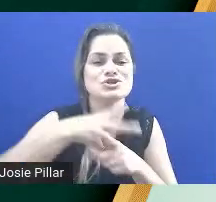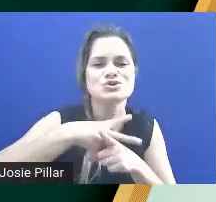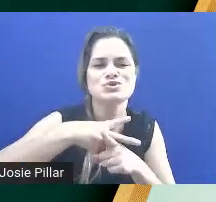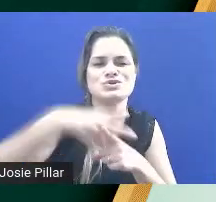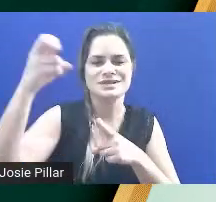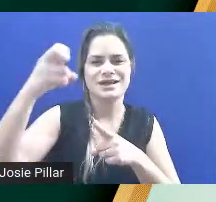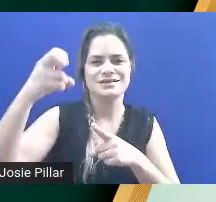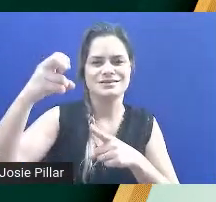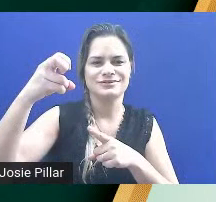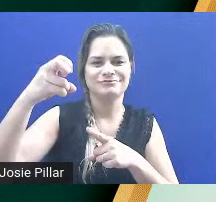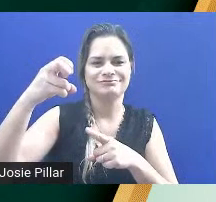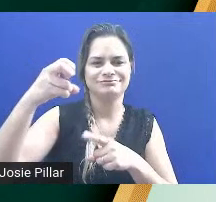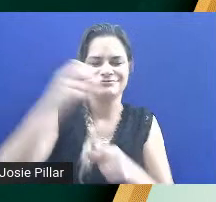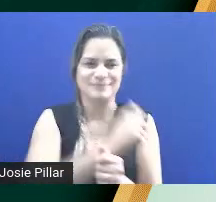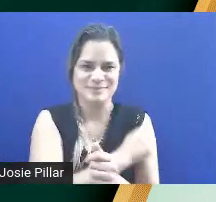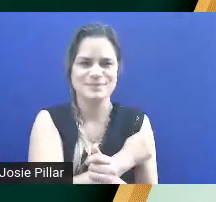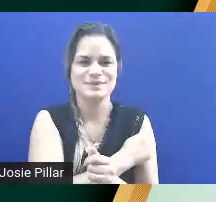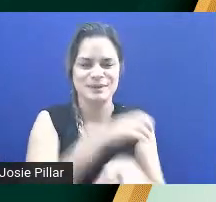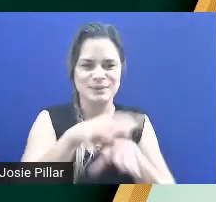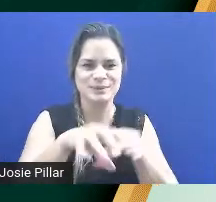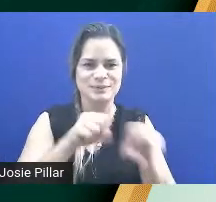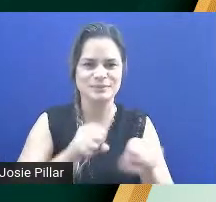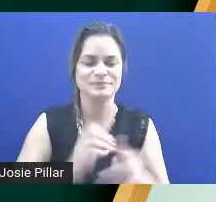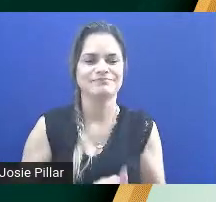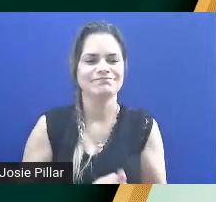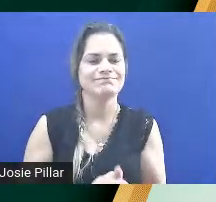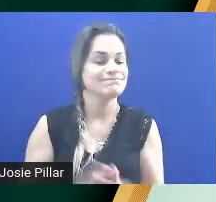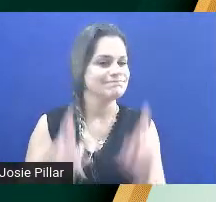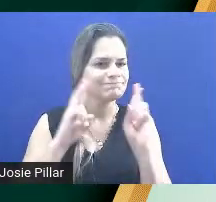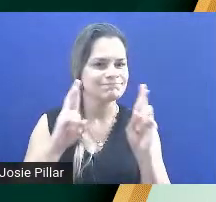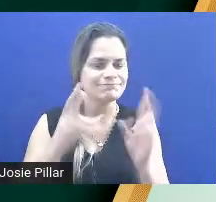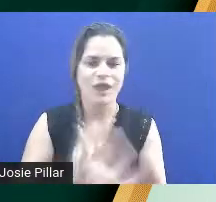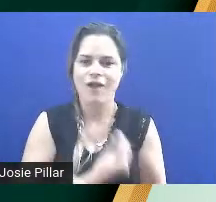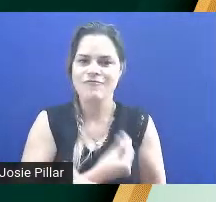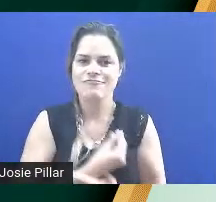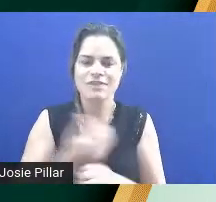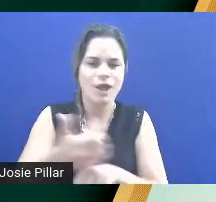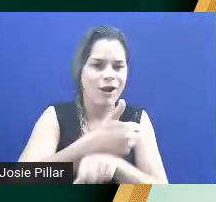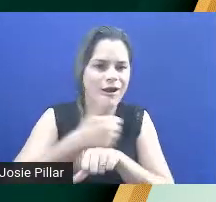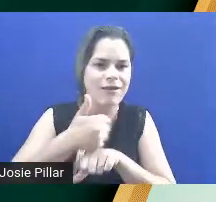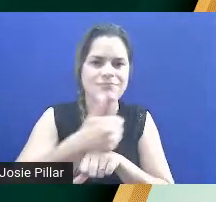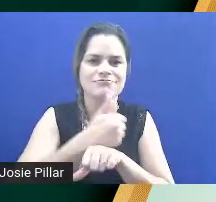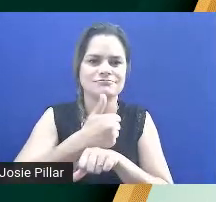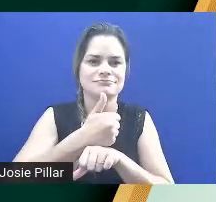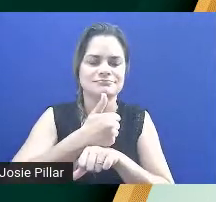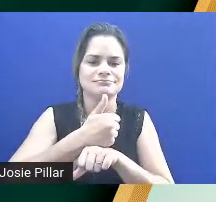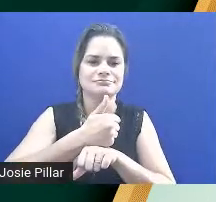afiliados e espero que a vida profissional de você seja de imenso sucesso.